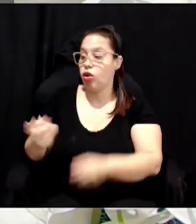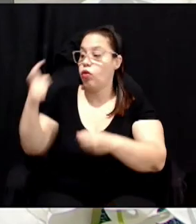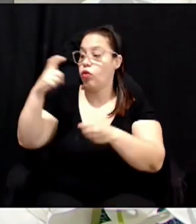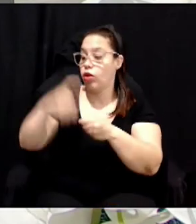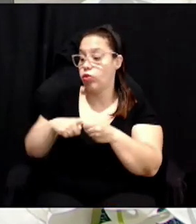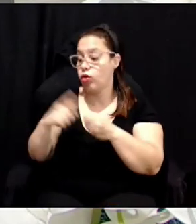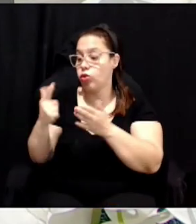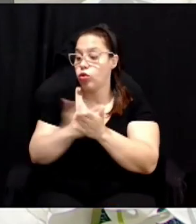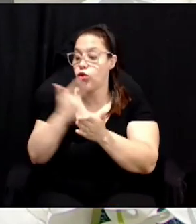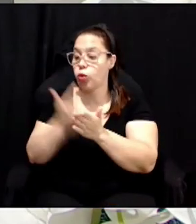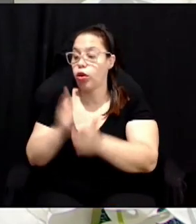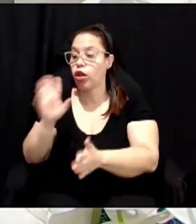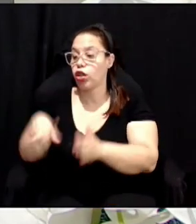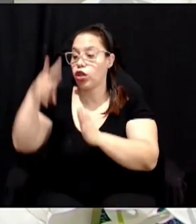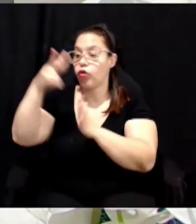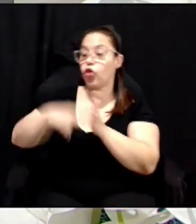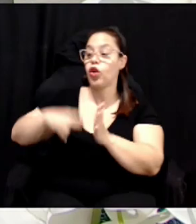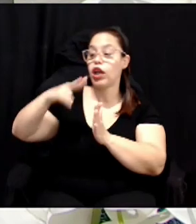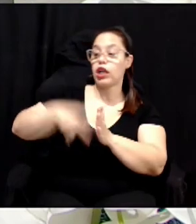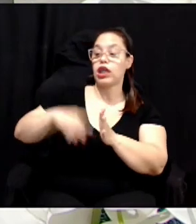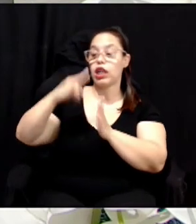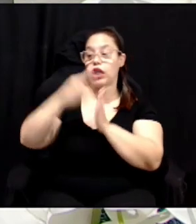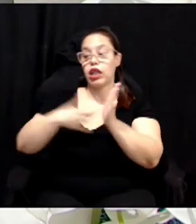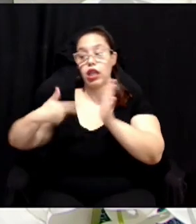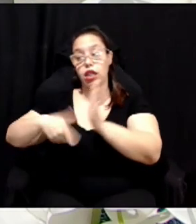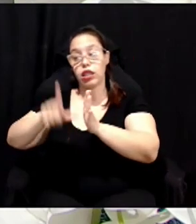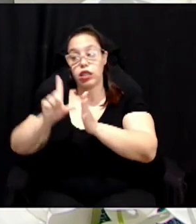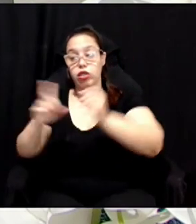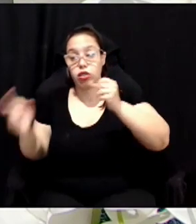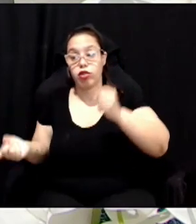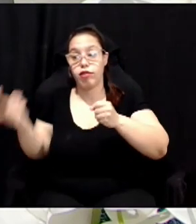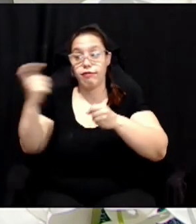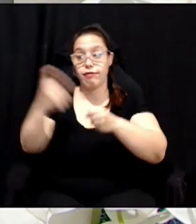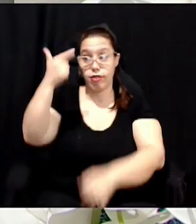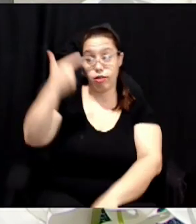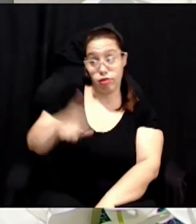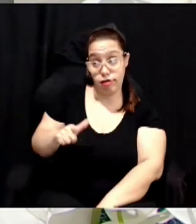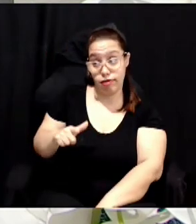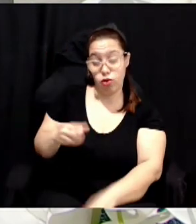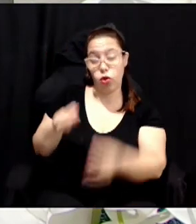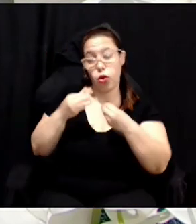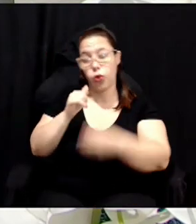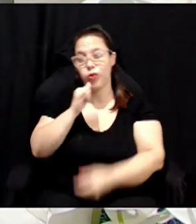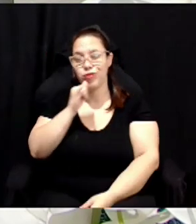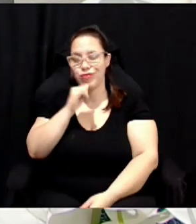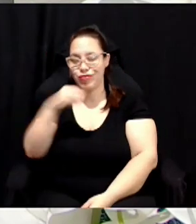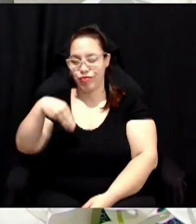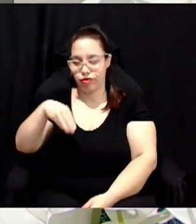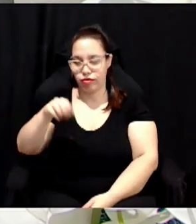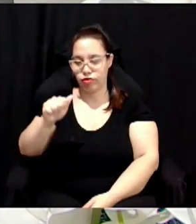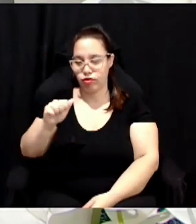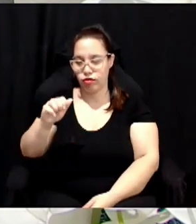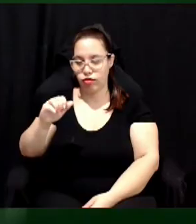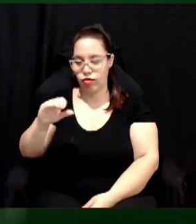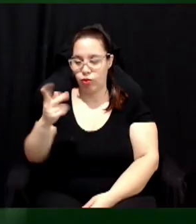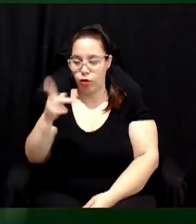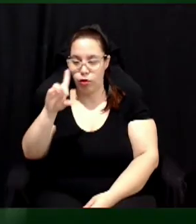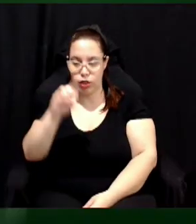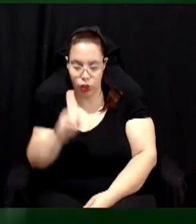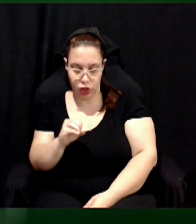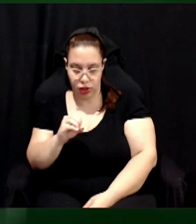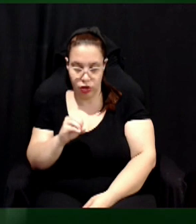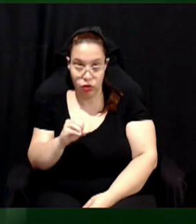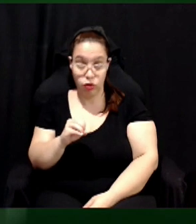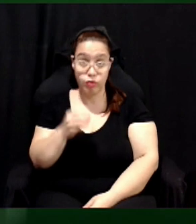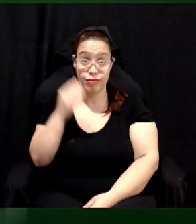que já apareceram na lista e volta a estar aqui, como, por exemplo, Machado de Assis, né? Com o clássico